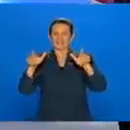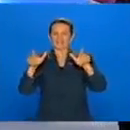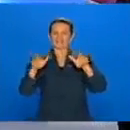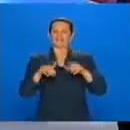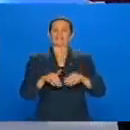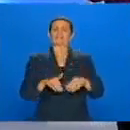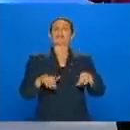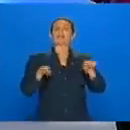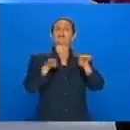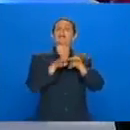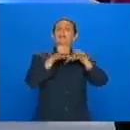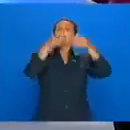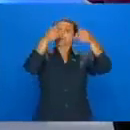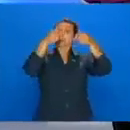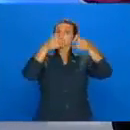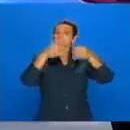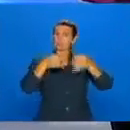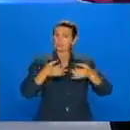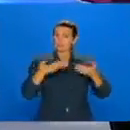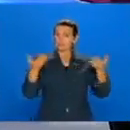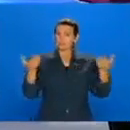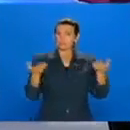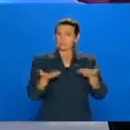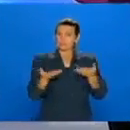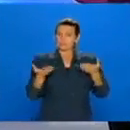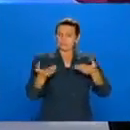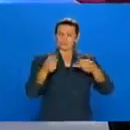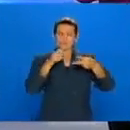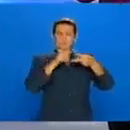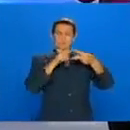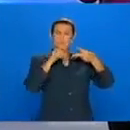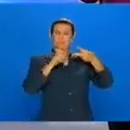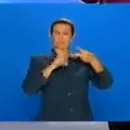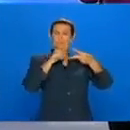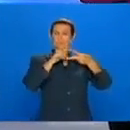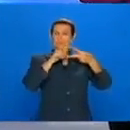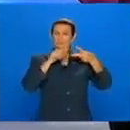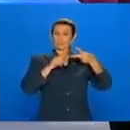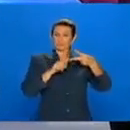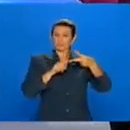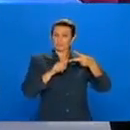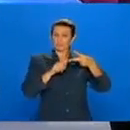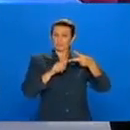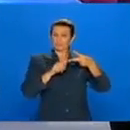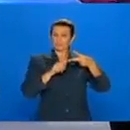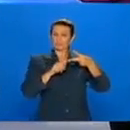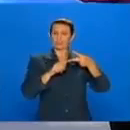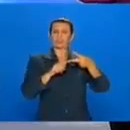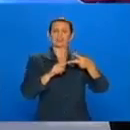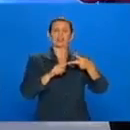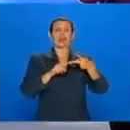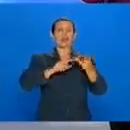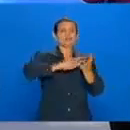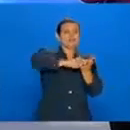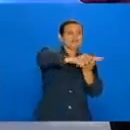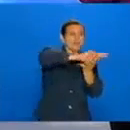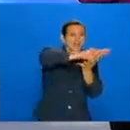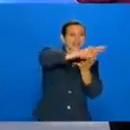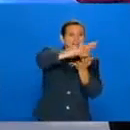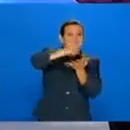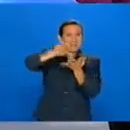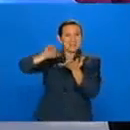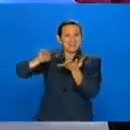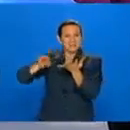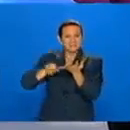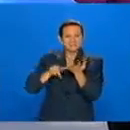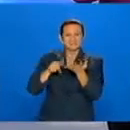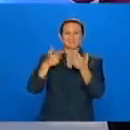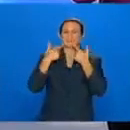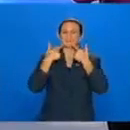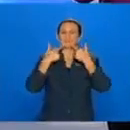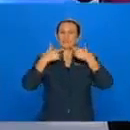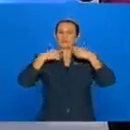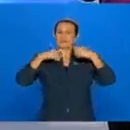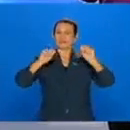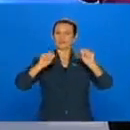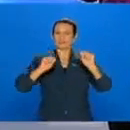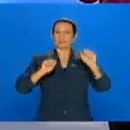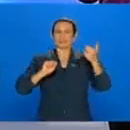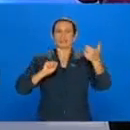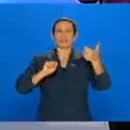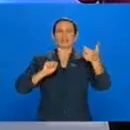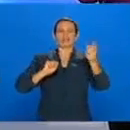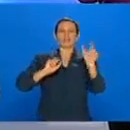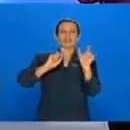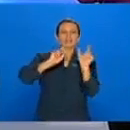Falamos também de duas grandes características que são a variação linguística e o neologismo em língua de sinais, que devem